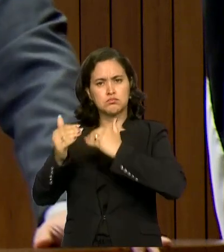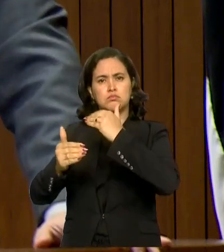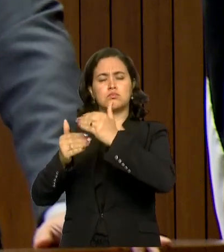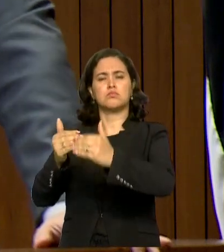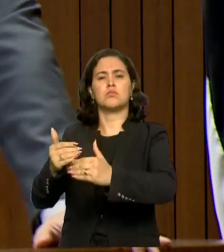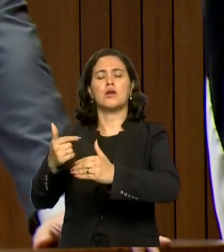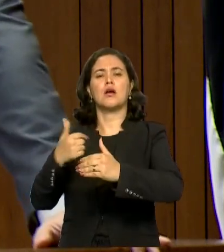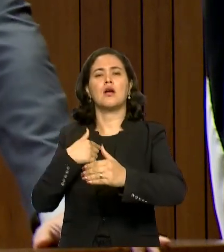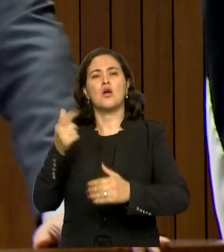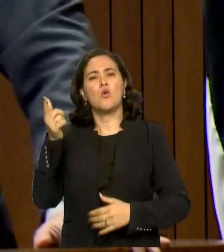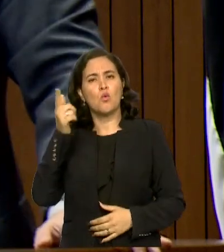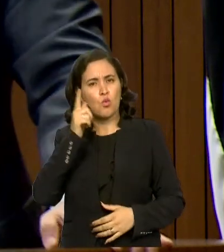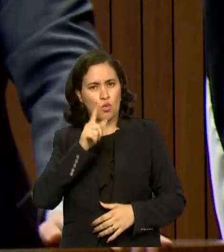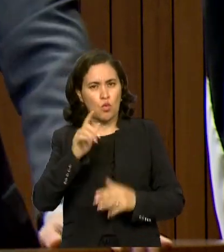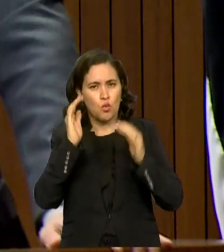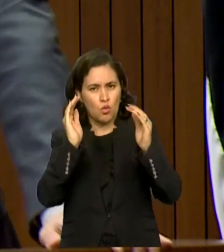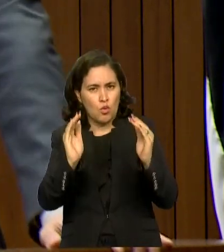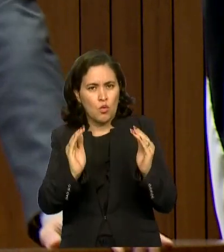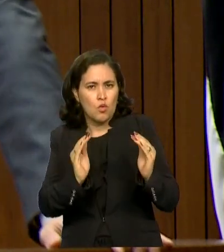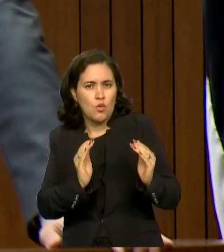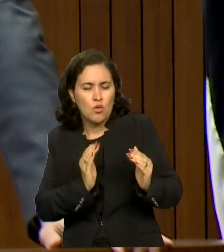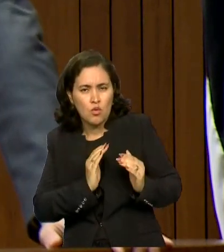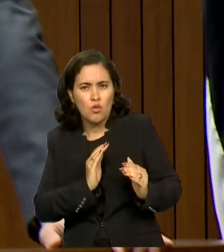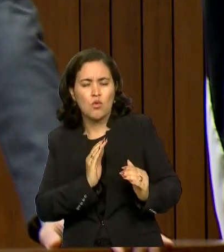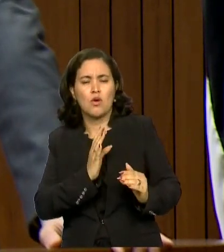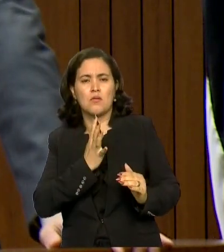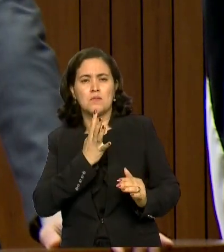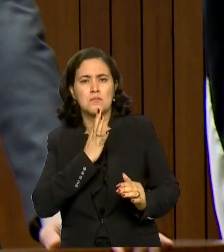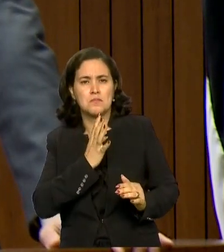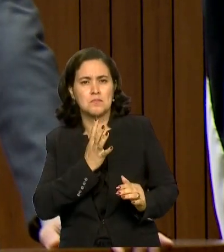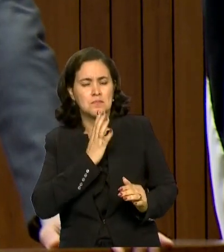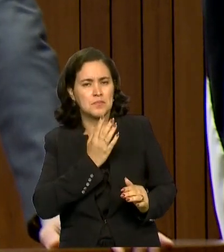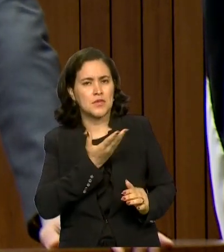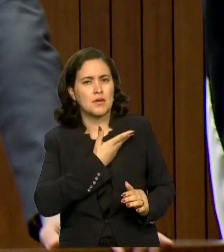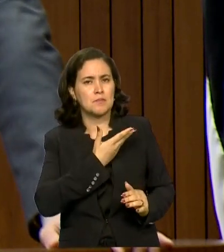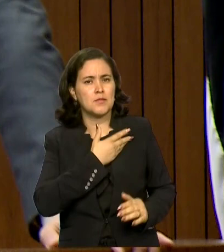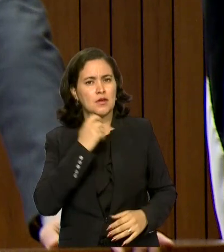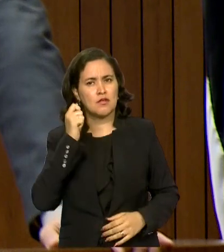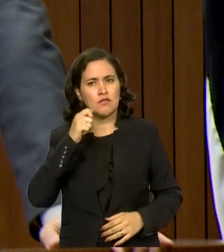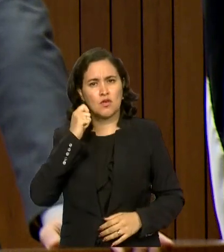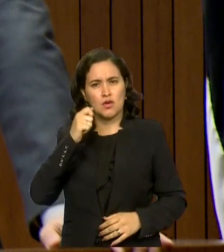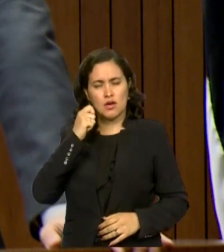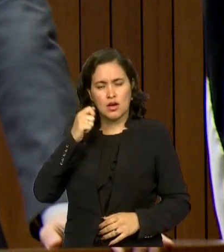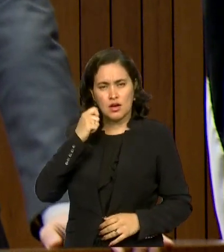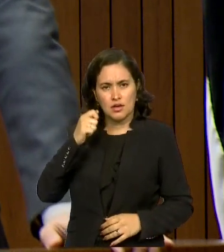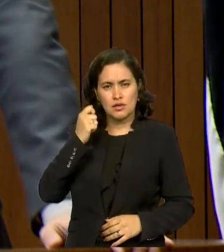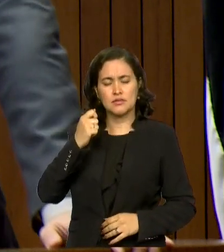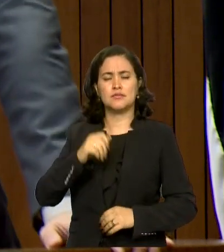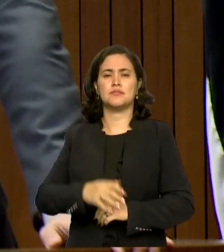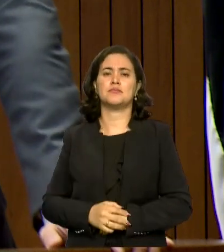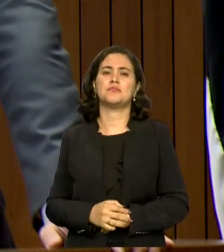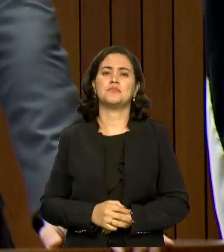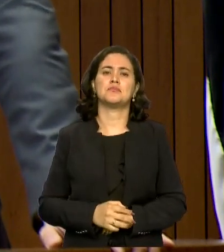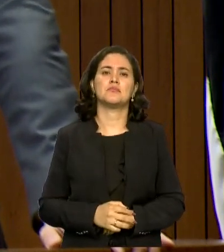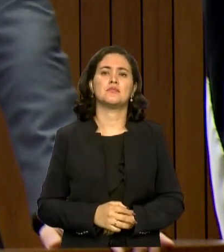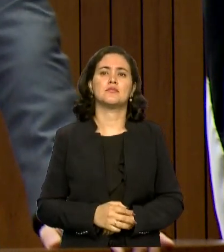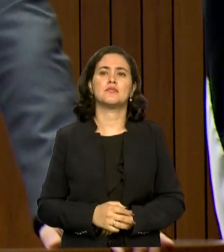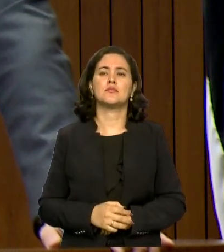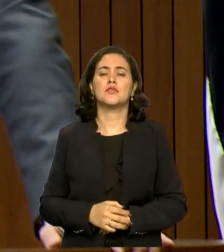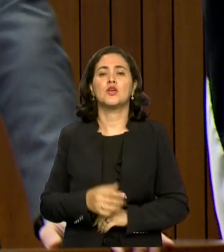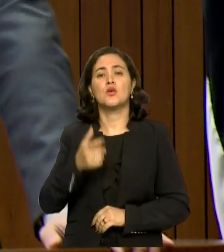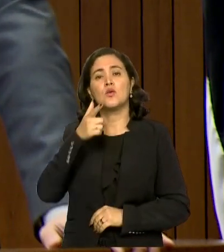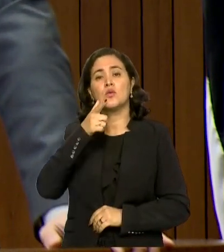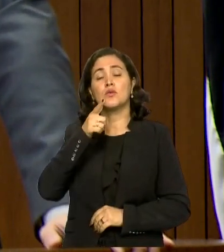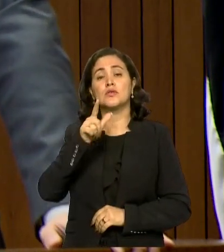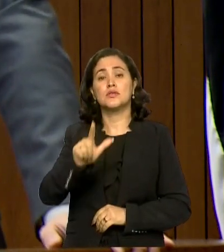honra também e reconhecimento da categoria dos meus colegas advogados, das minhas colegas advogadas, um espaço no Conselho